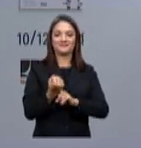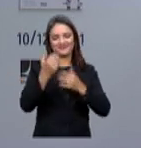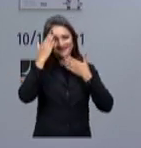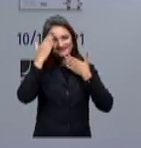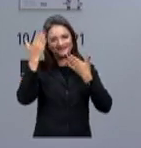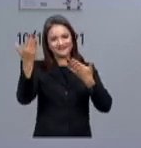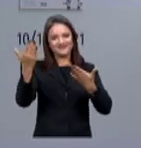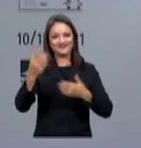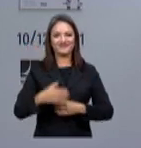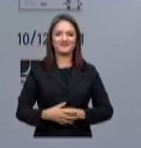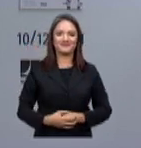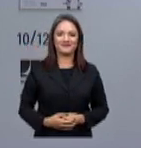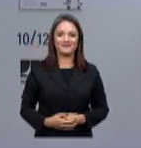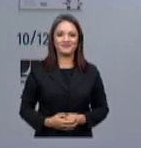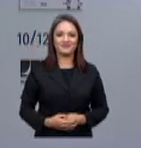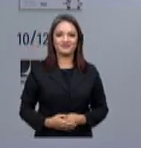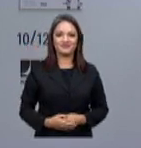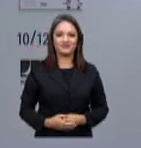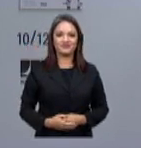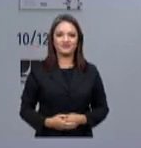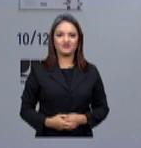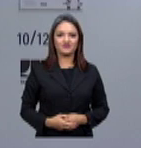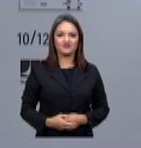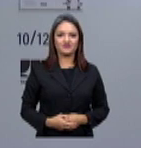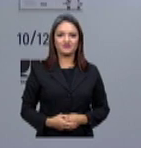muito obrigado a presente e